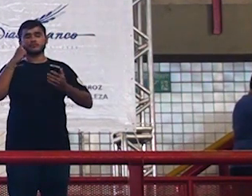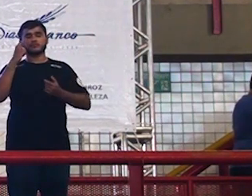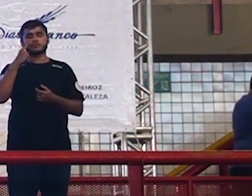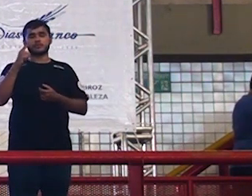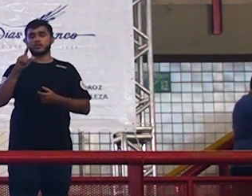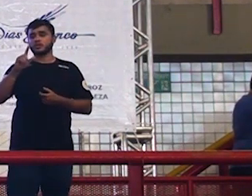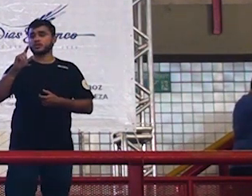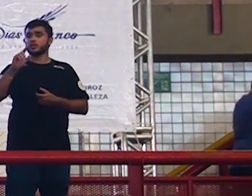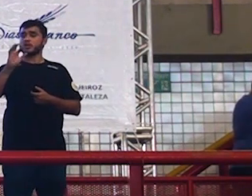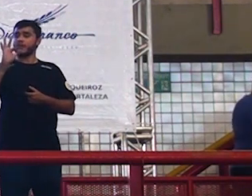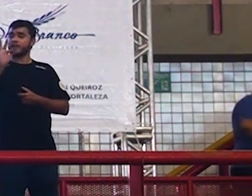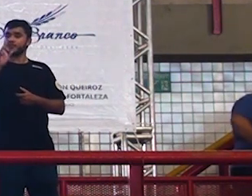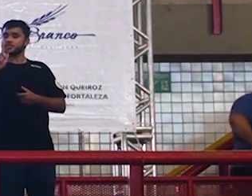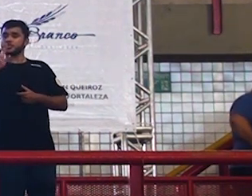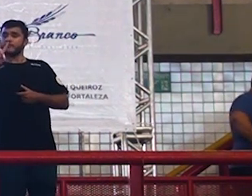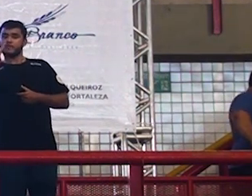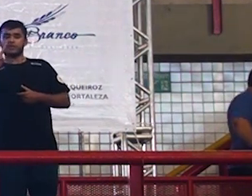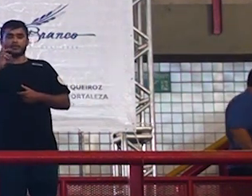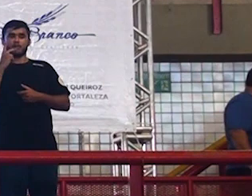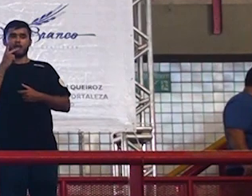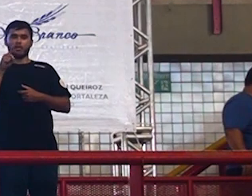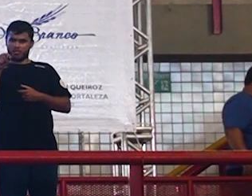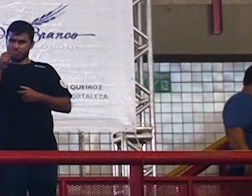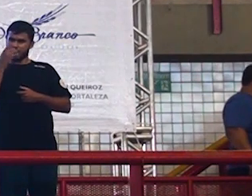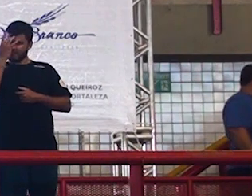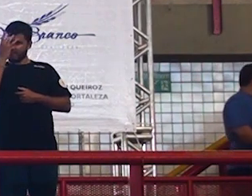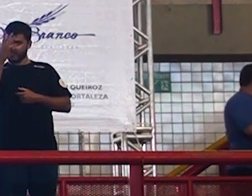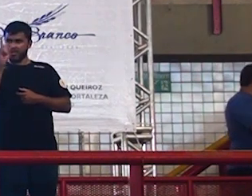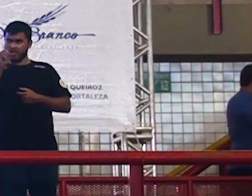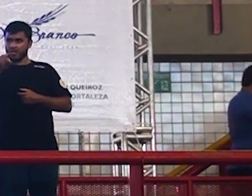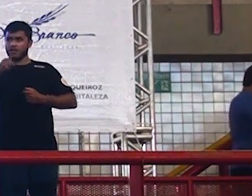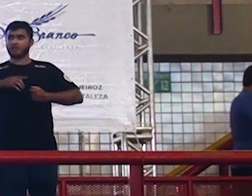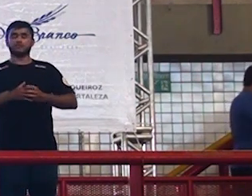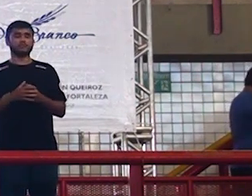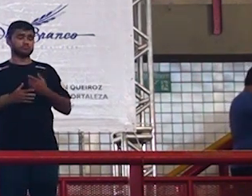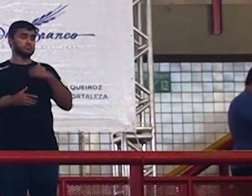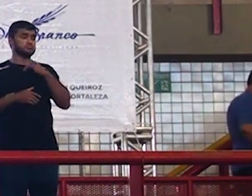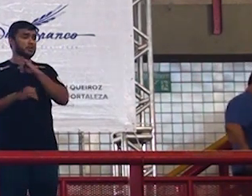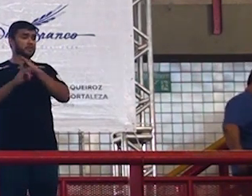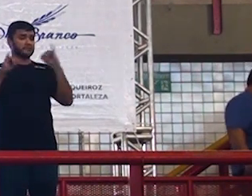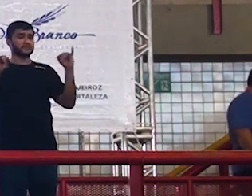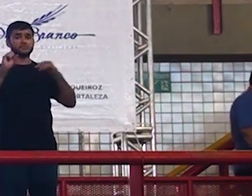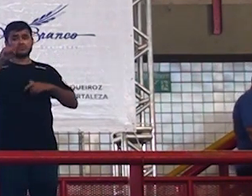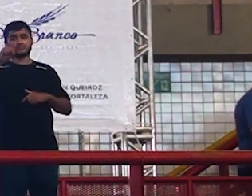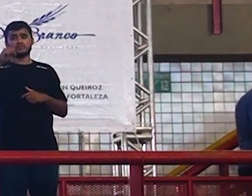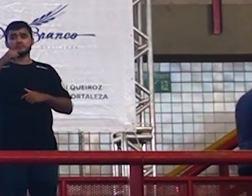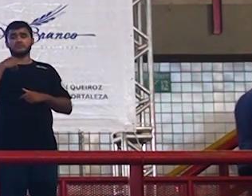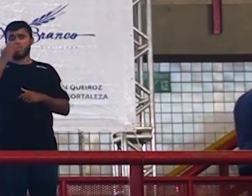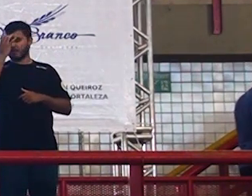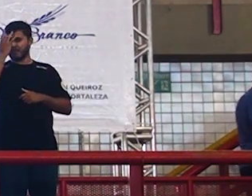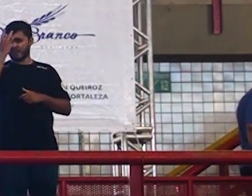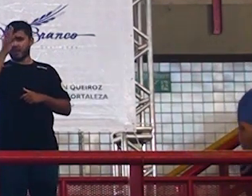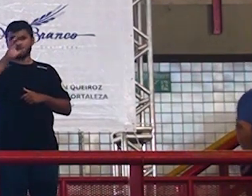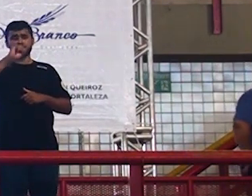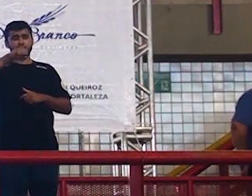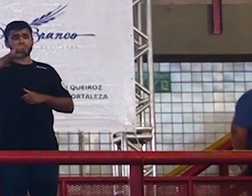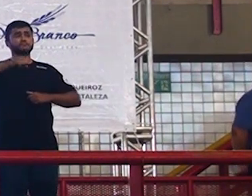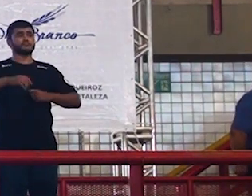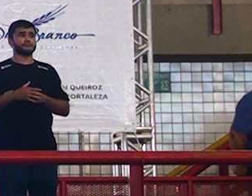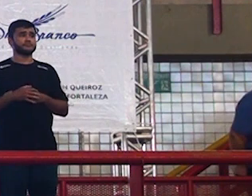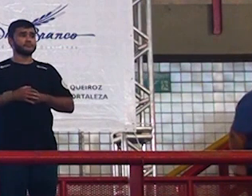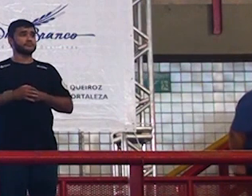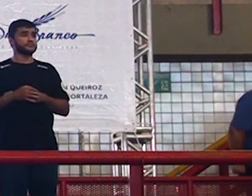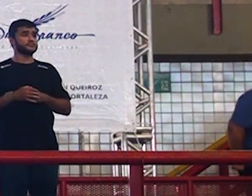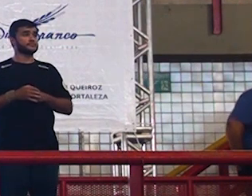Fundação Getúlio Vargas, ela é mais fácil? Ela costuma trabalhar de uma forma mais fácil, tá